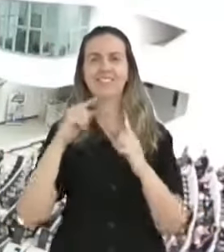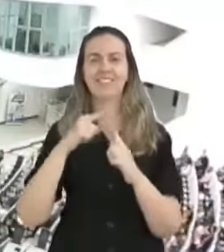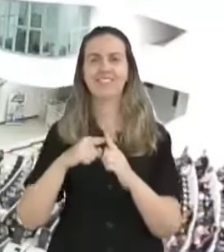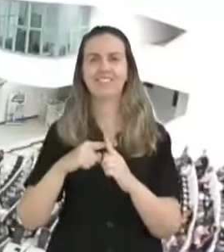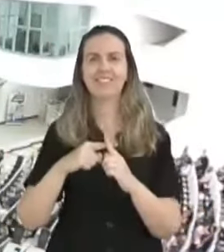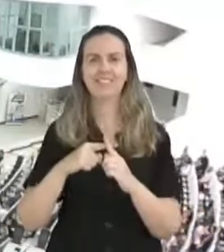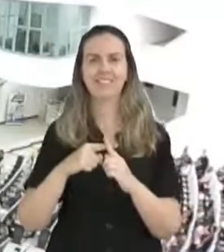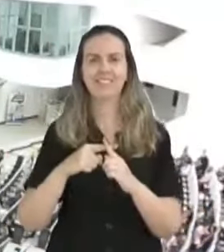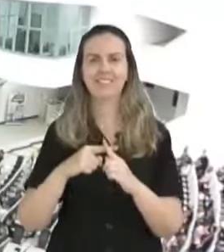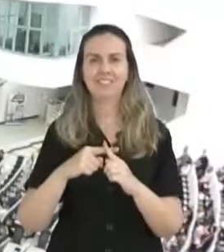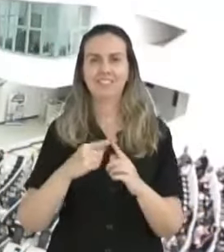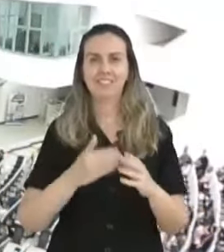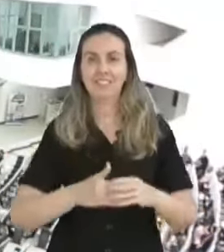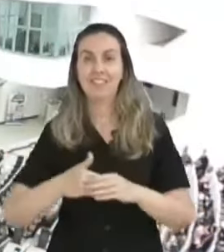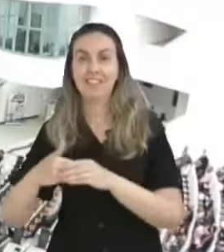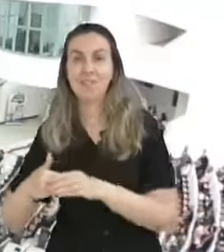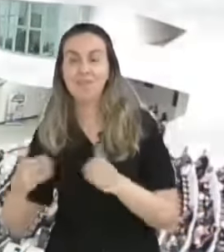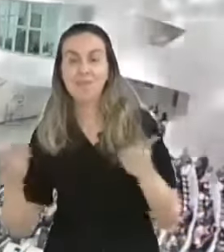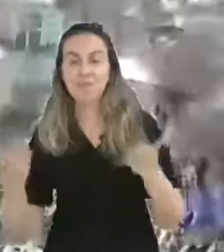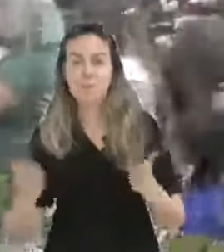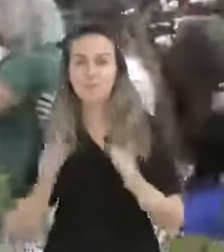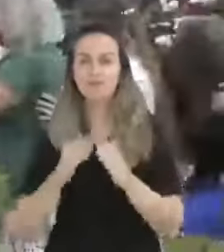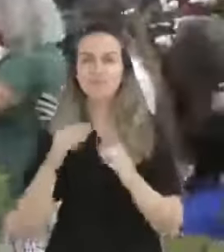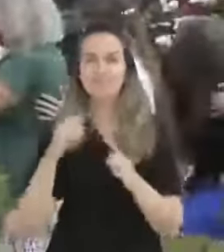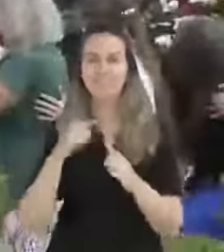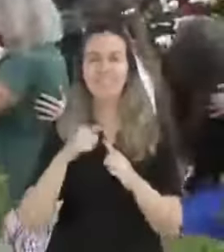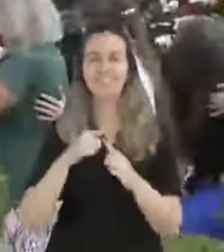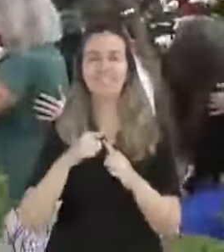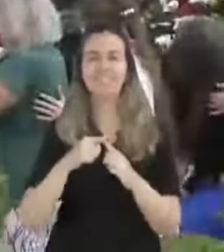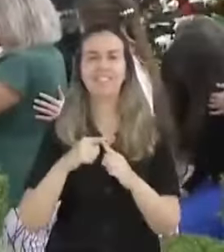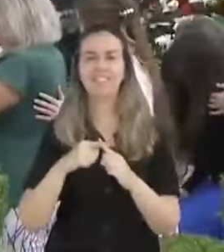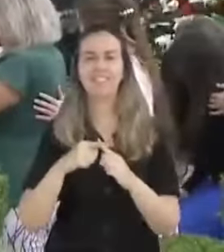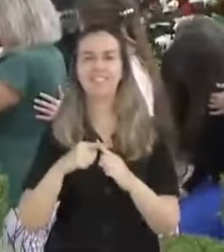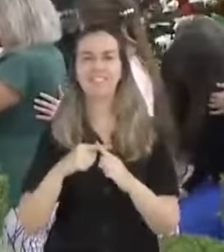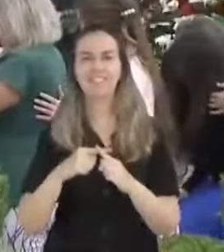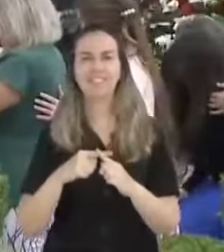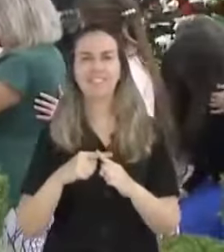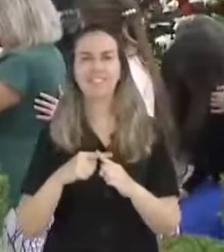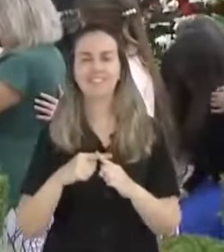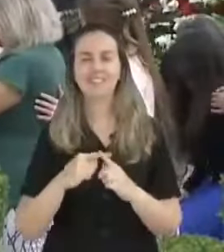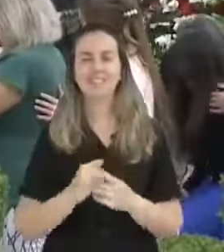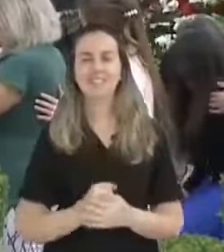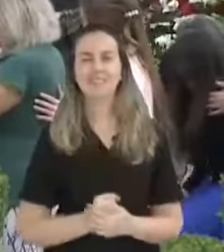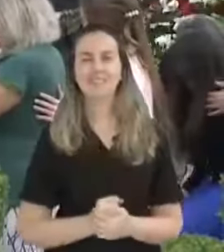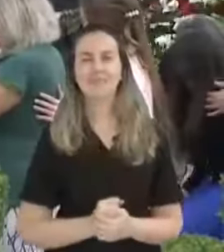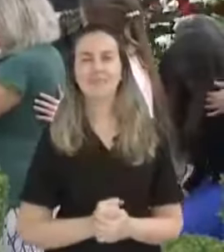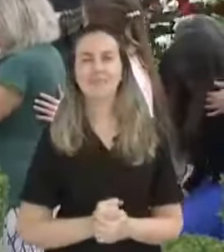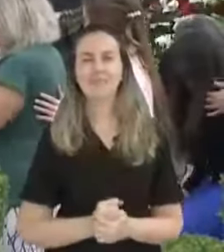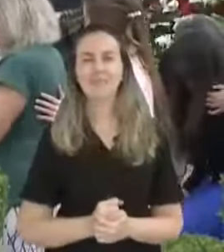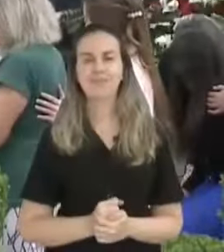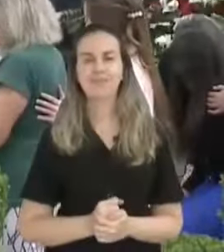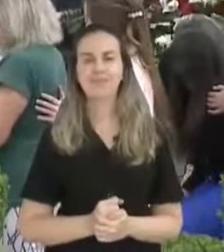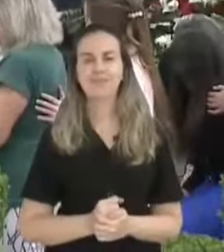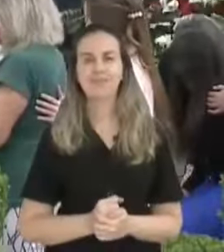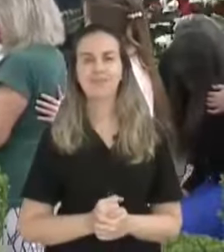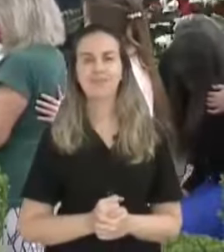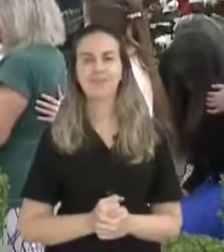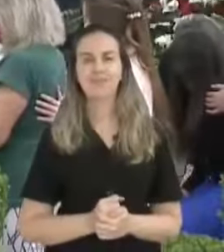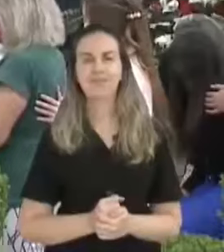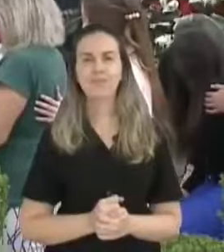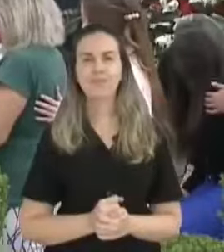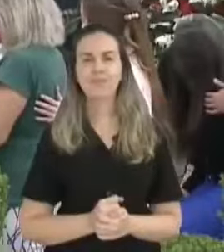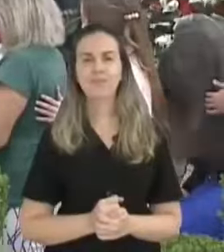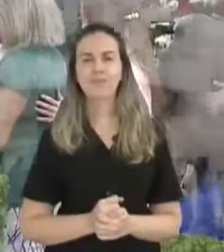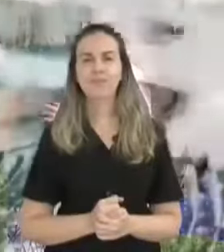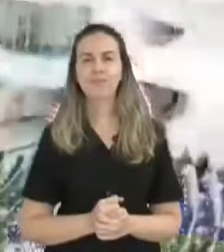Você foi impelida pelo Espírito Santo. Onde está mais uma vida preciosa? Vocês que